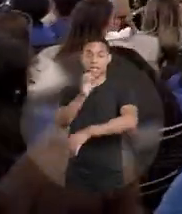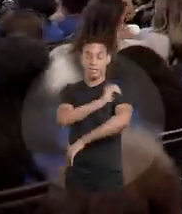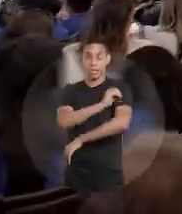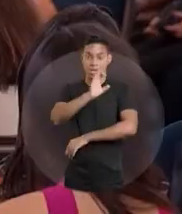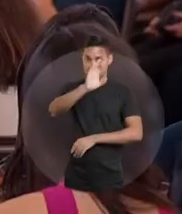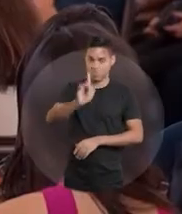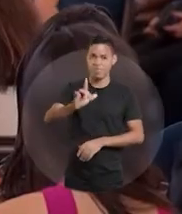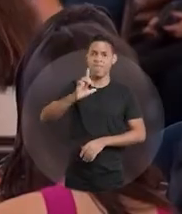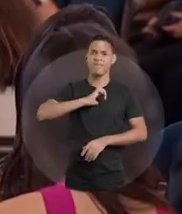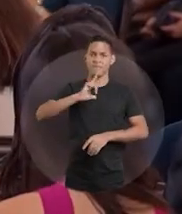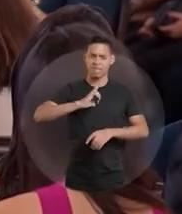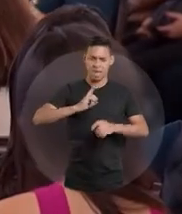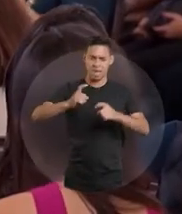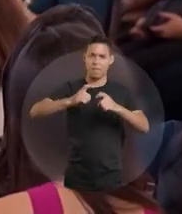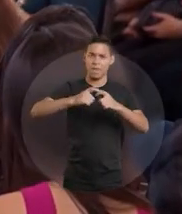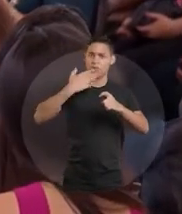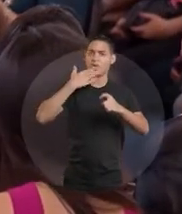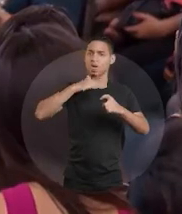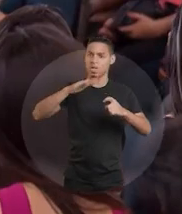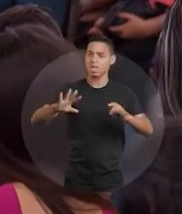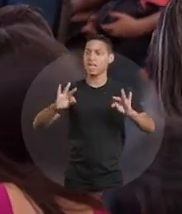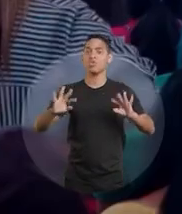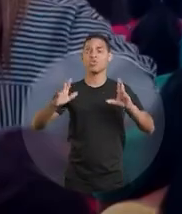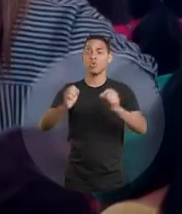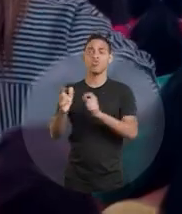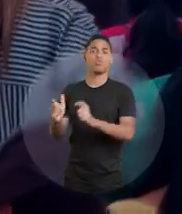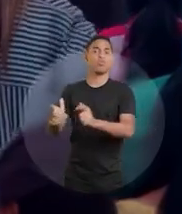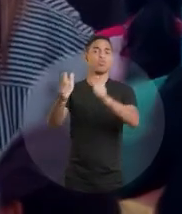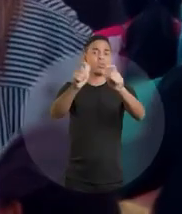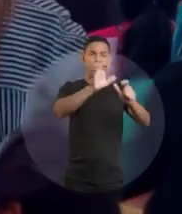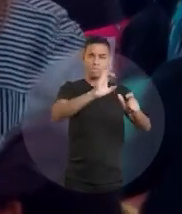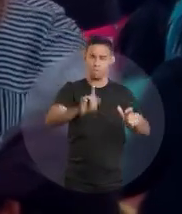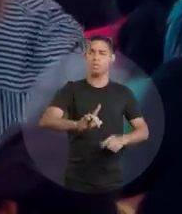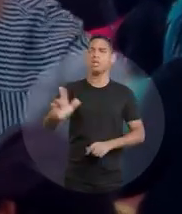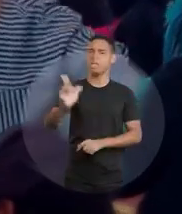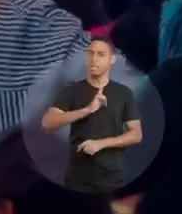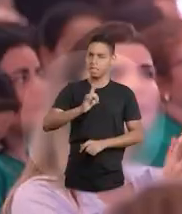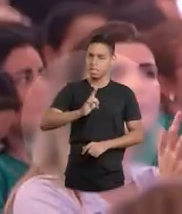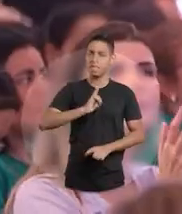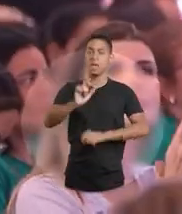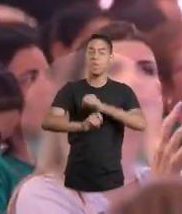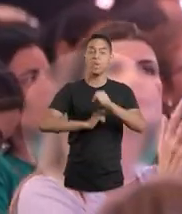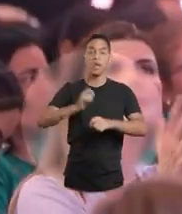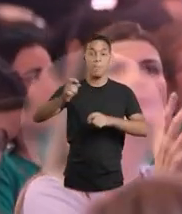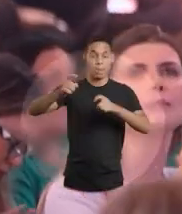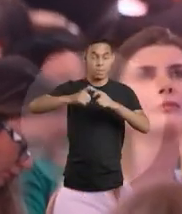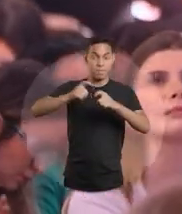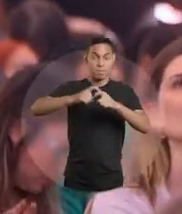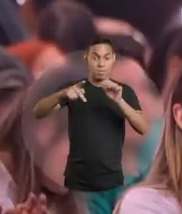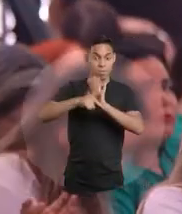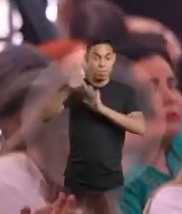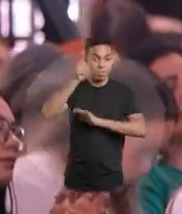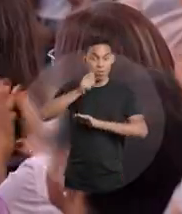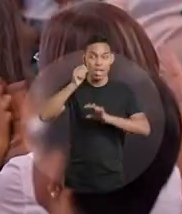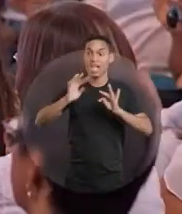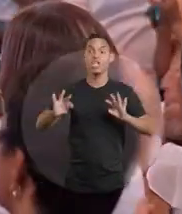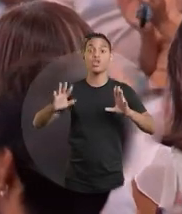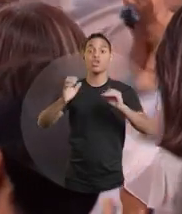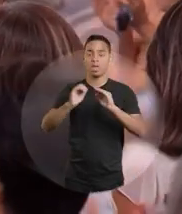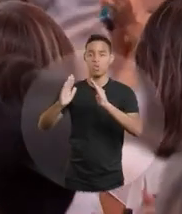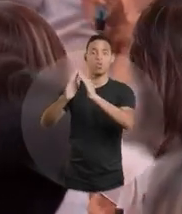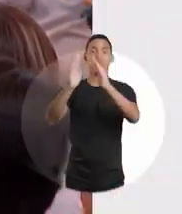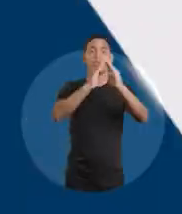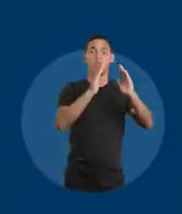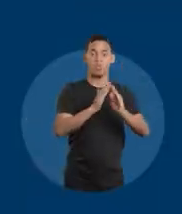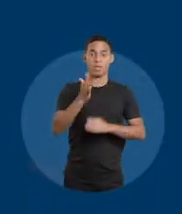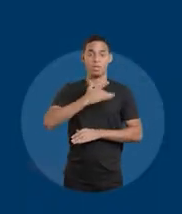Campo Grande. Nós vamos ter pediatria em todas as regiões de Campo Grande. Nós vamos ter ginecologia em todas as regiões de